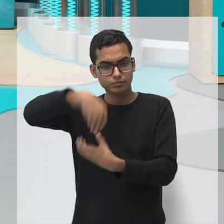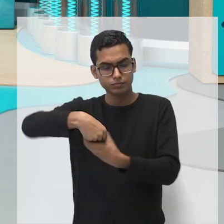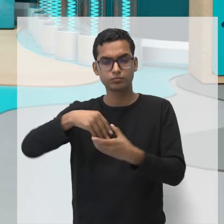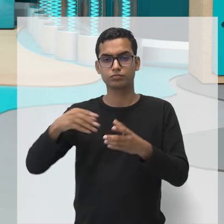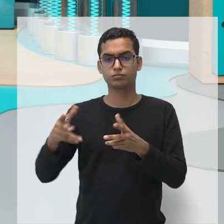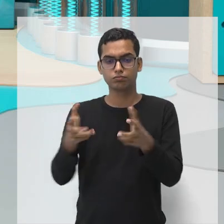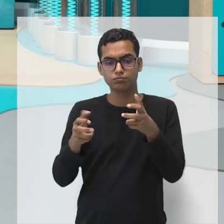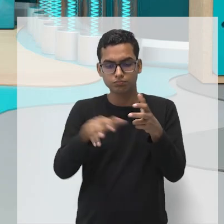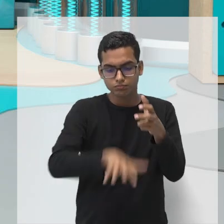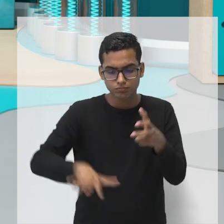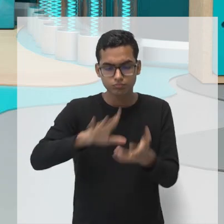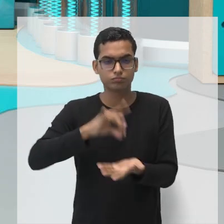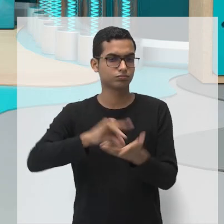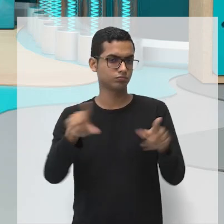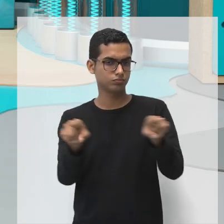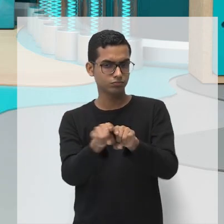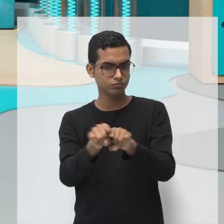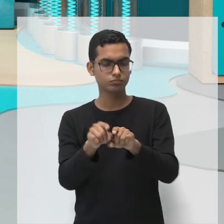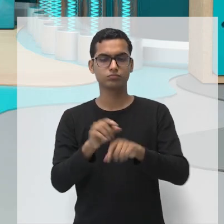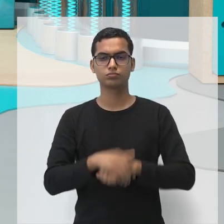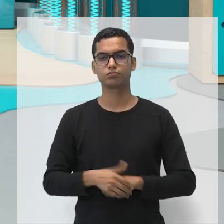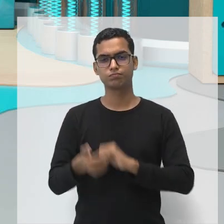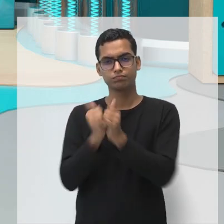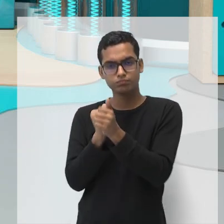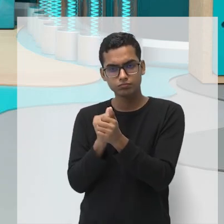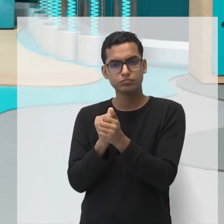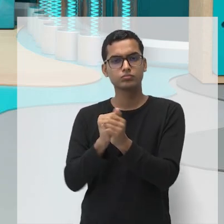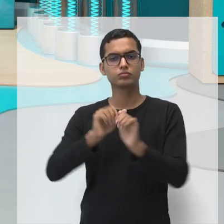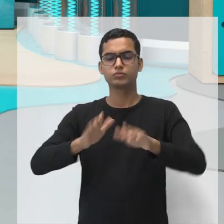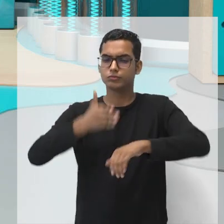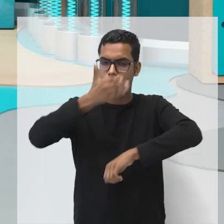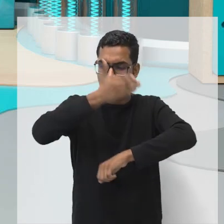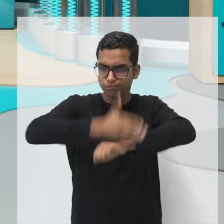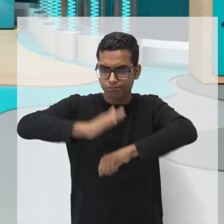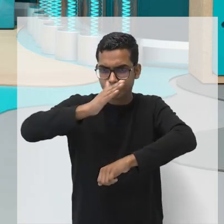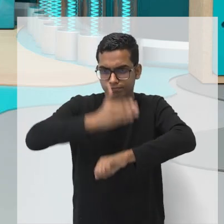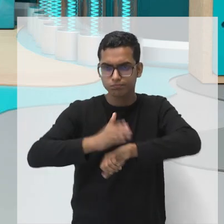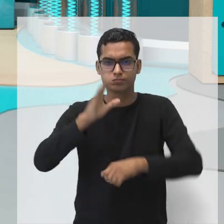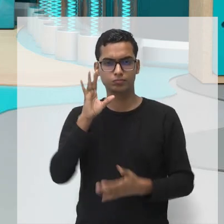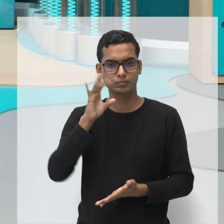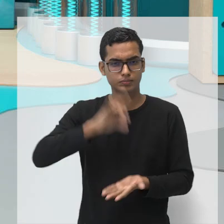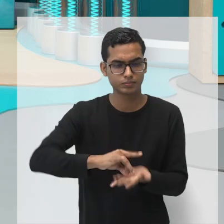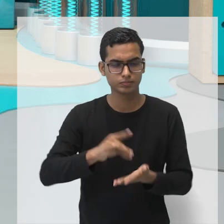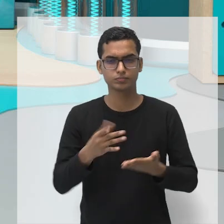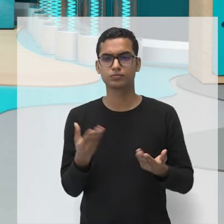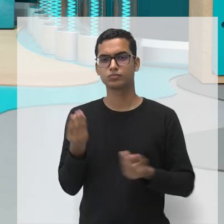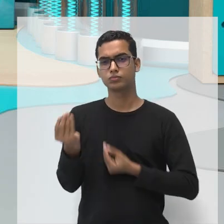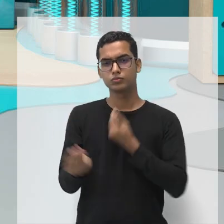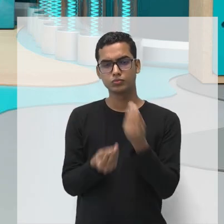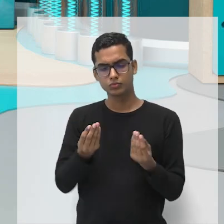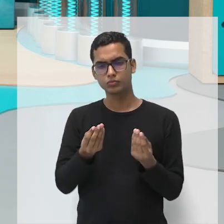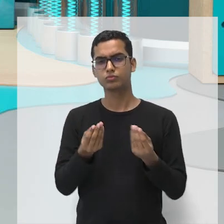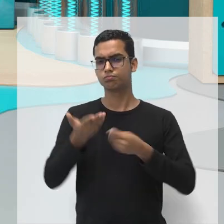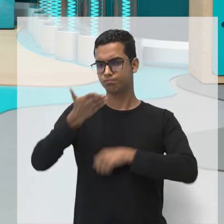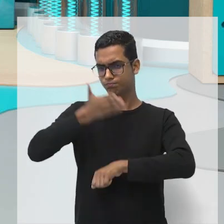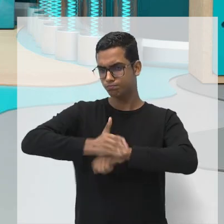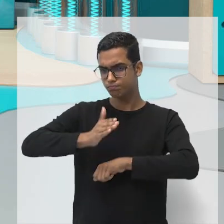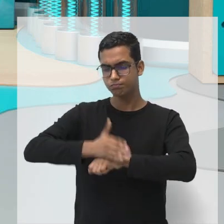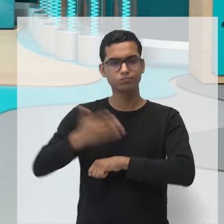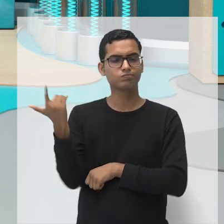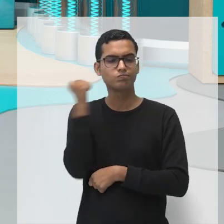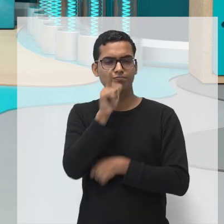jogos eletrônicos, porém já com uma pegada assim mais prática. E ainda que de forma simulada, elas